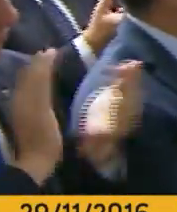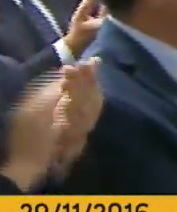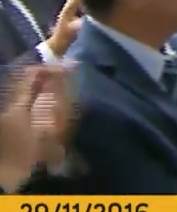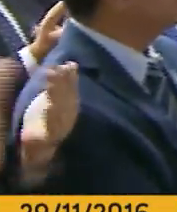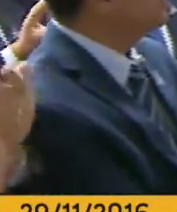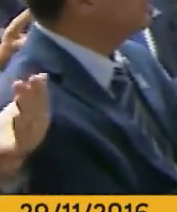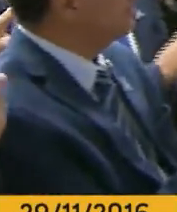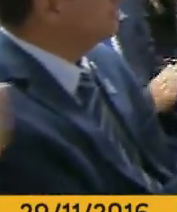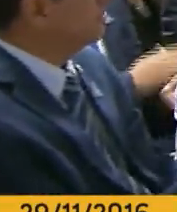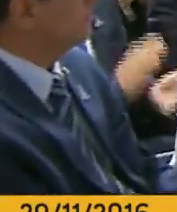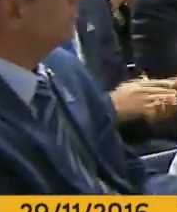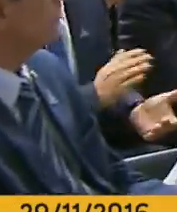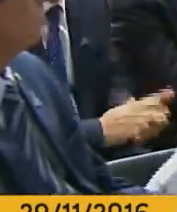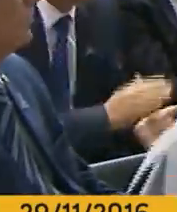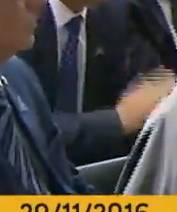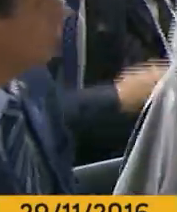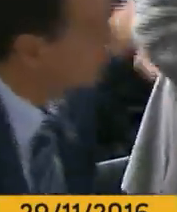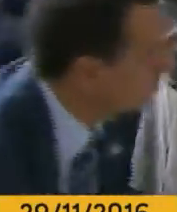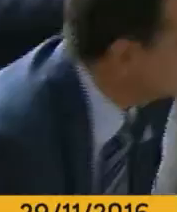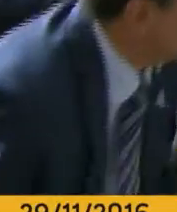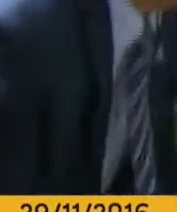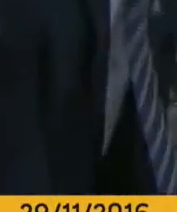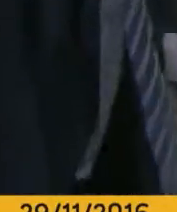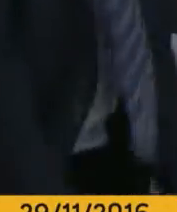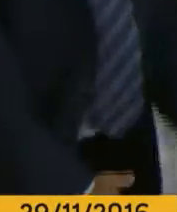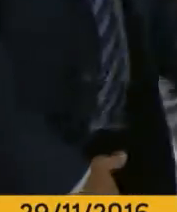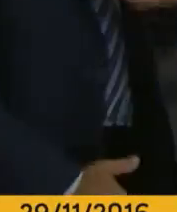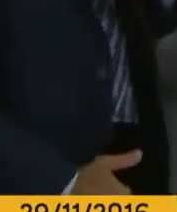está encerrada esta semana